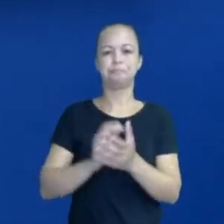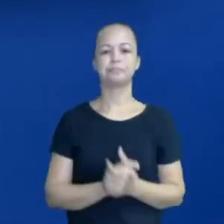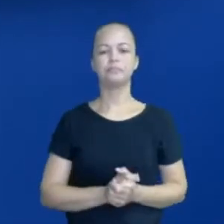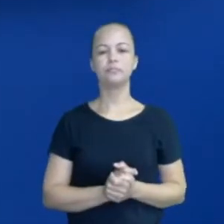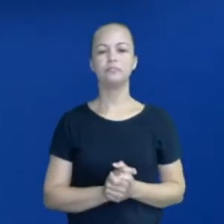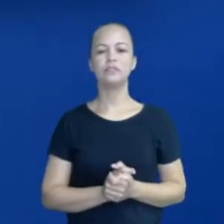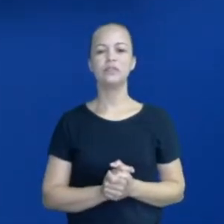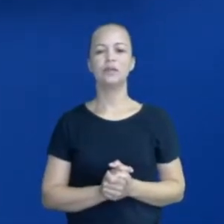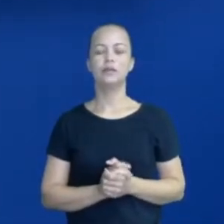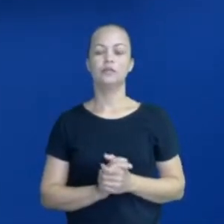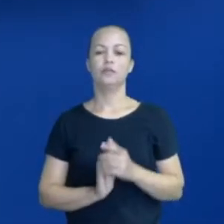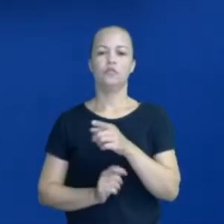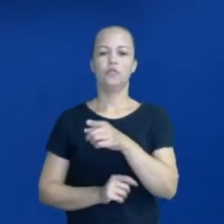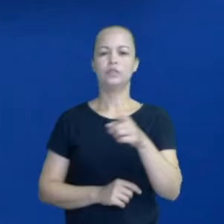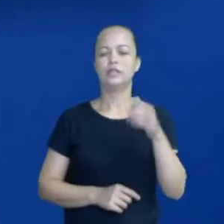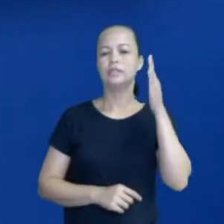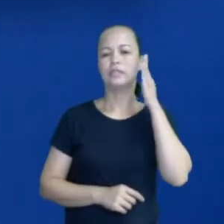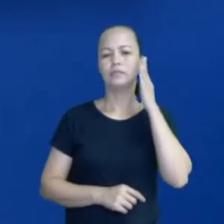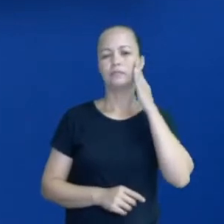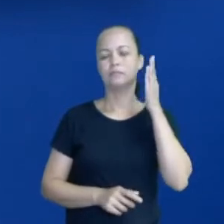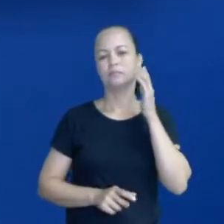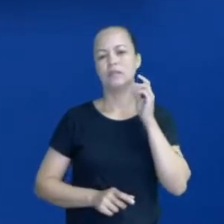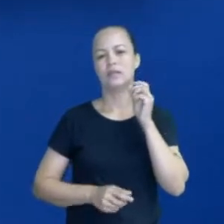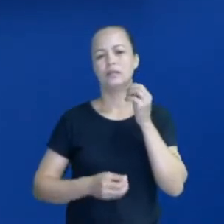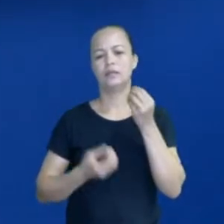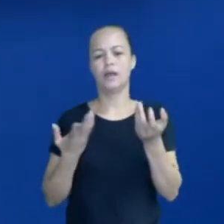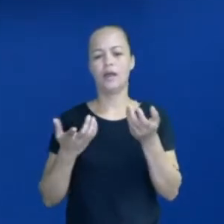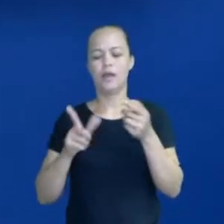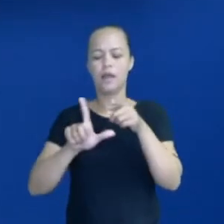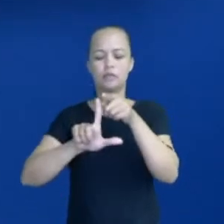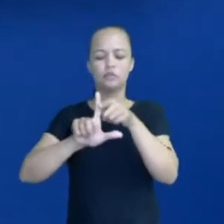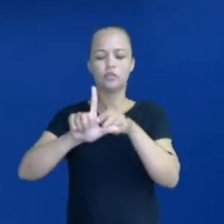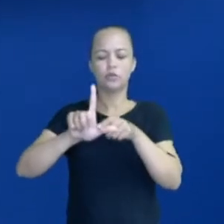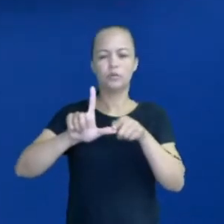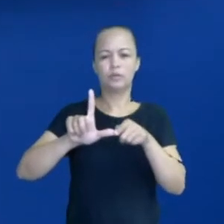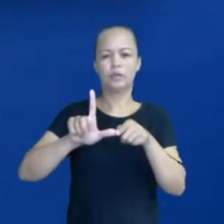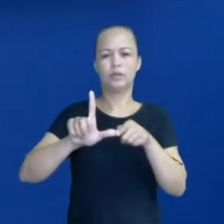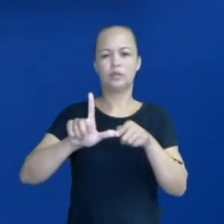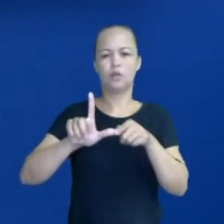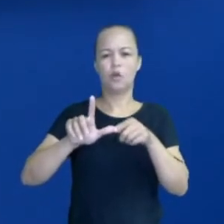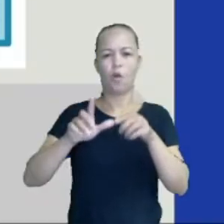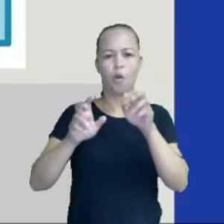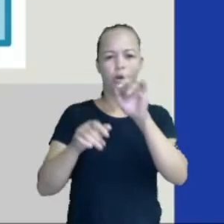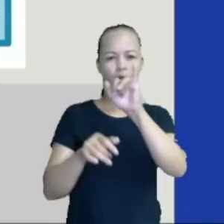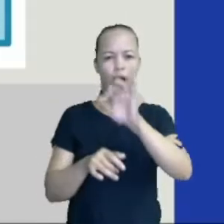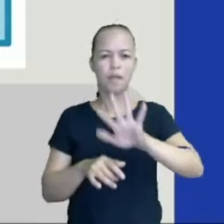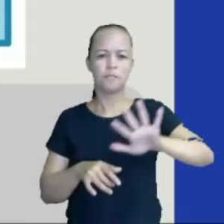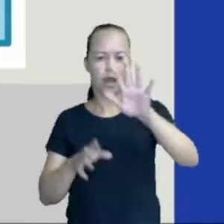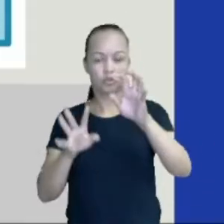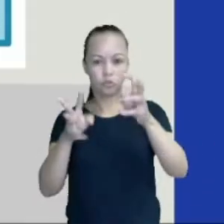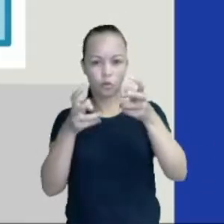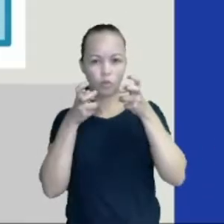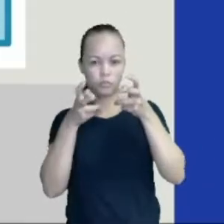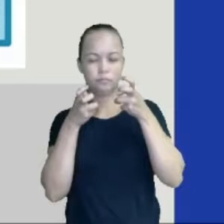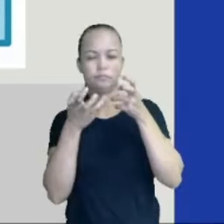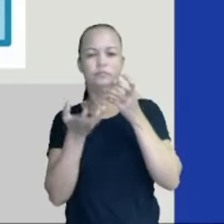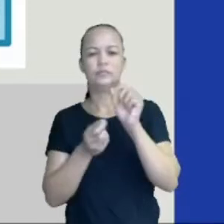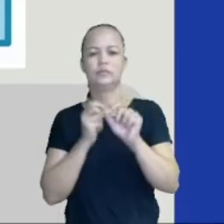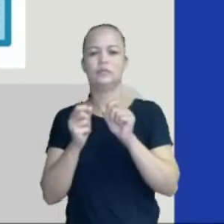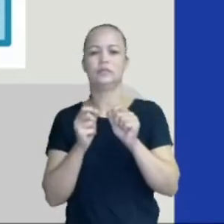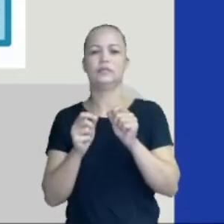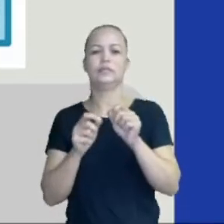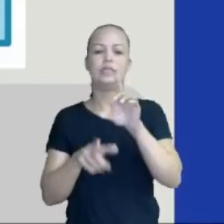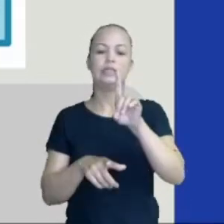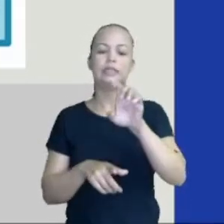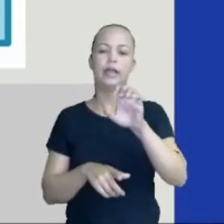questão da região delimitada. Presta bem atenção à figura de novo. Olha essa região aqui delimitada. Quando